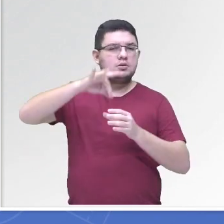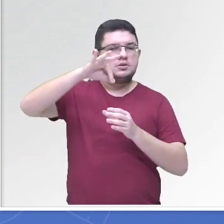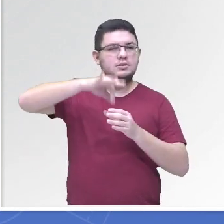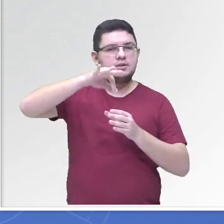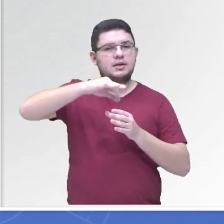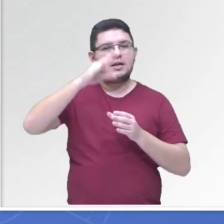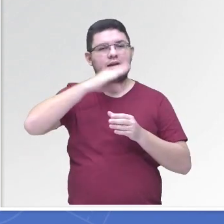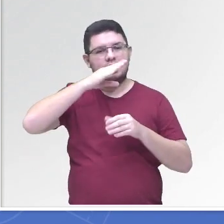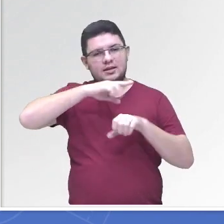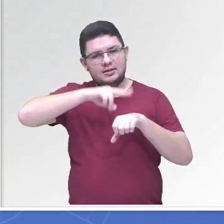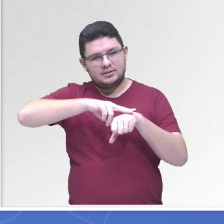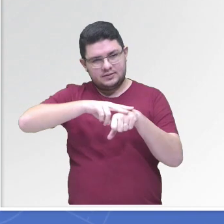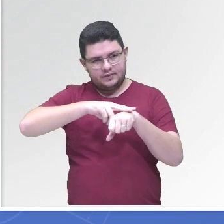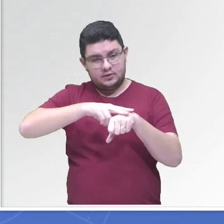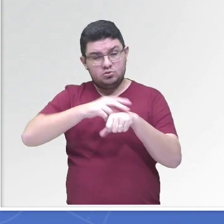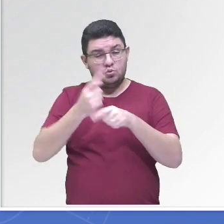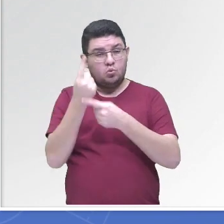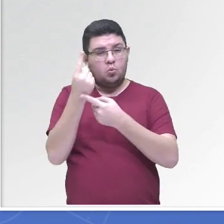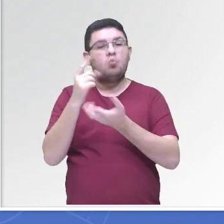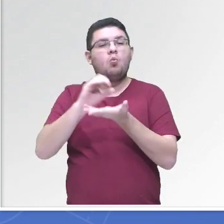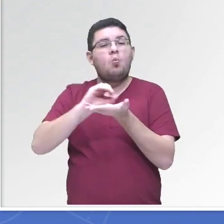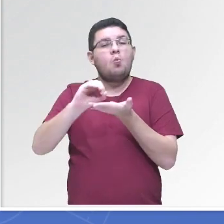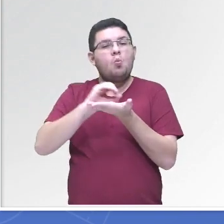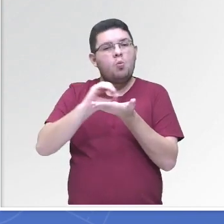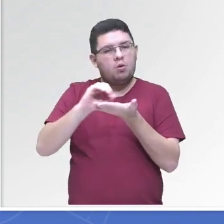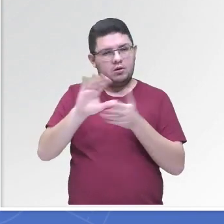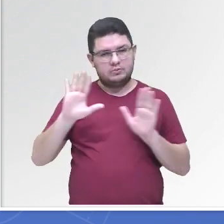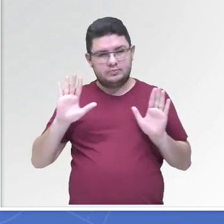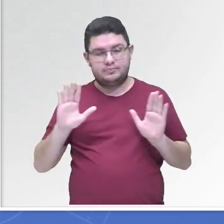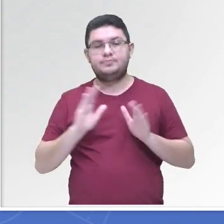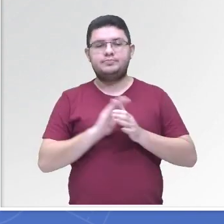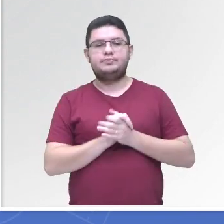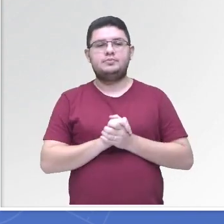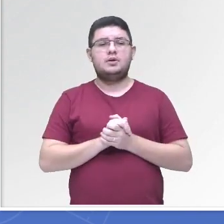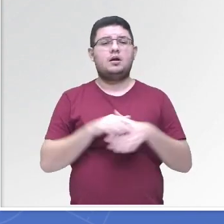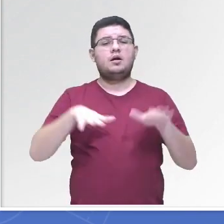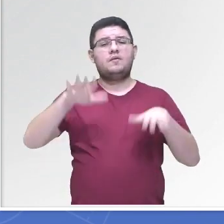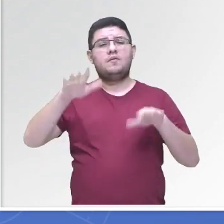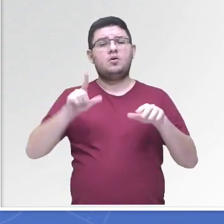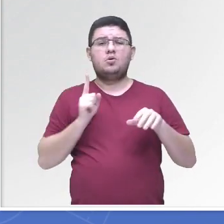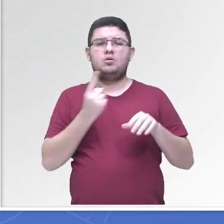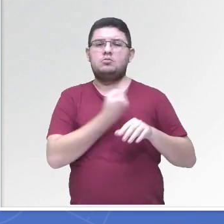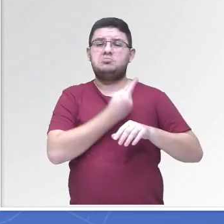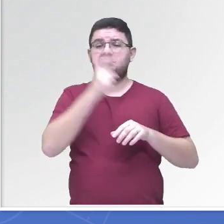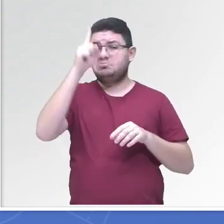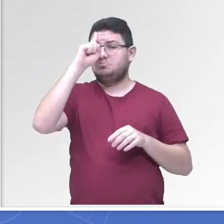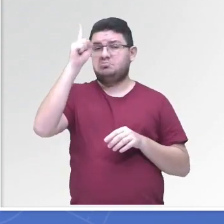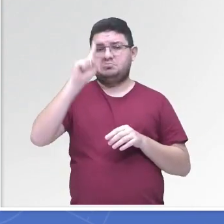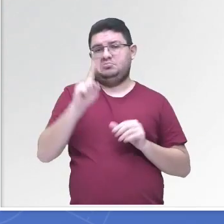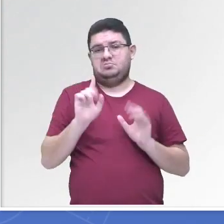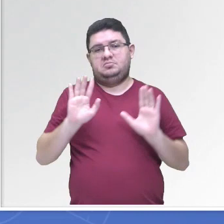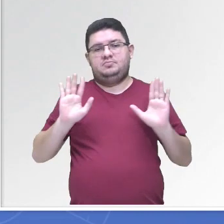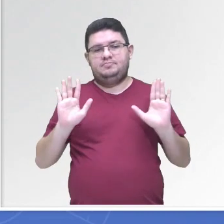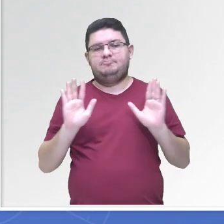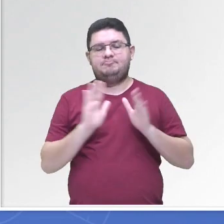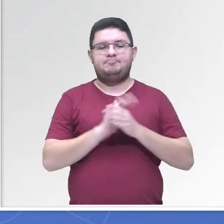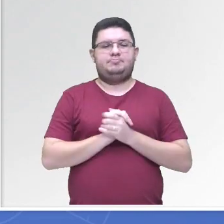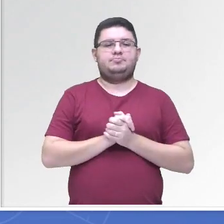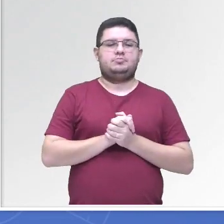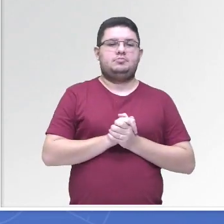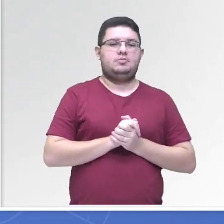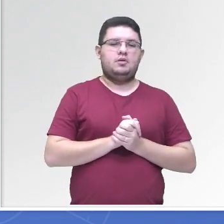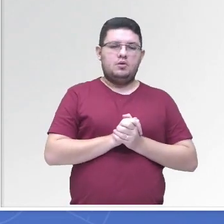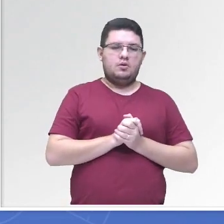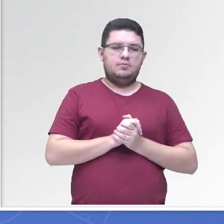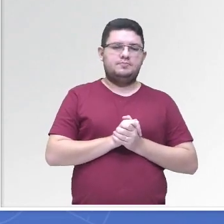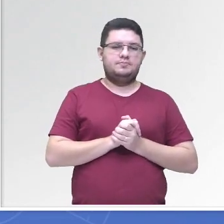minerais presentes num único chazinho, né? Que às vezes a gente, né, acaba nem pensando muito sobre isso, tá? Agora a gente vai